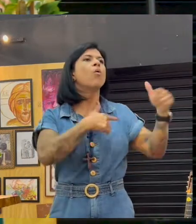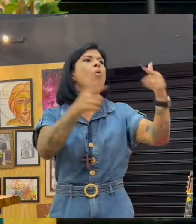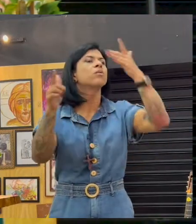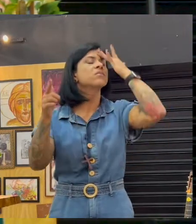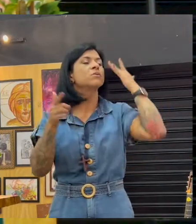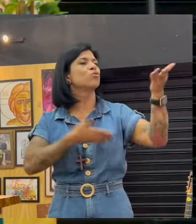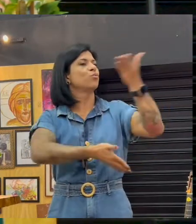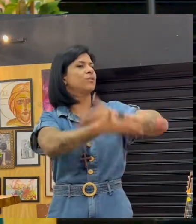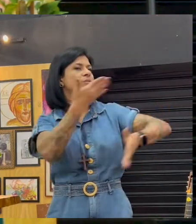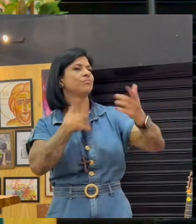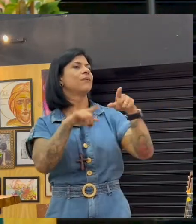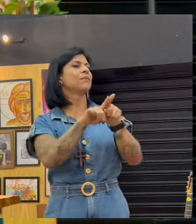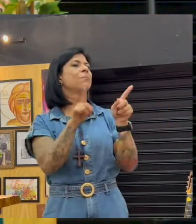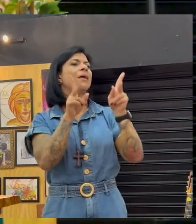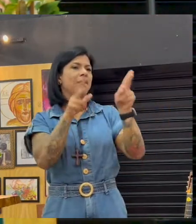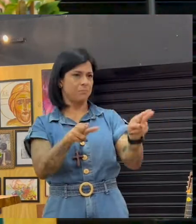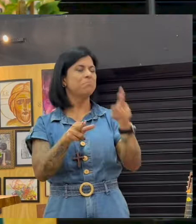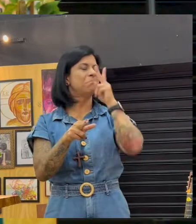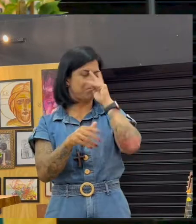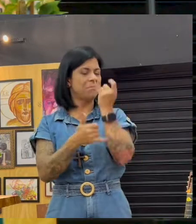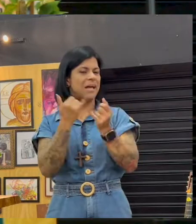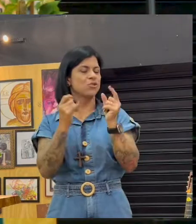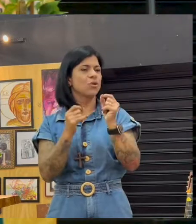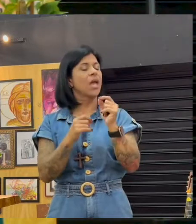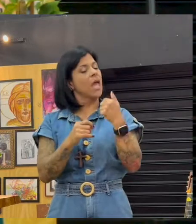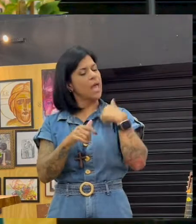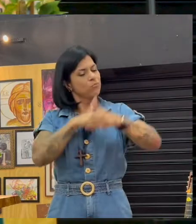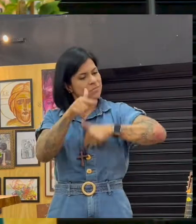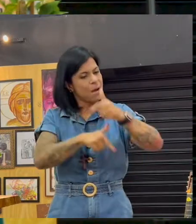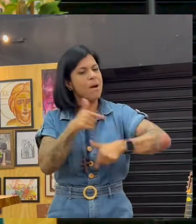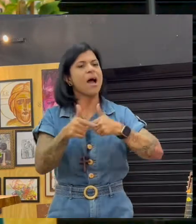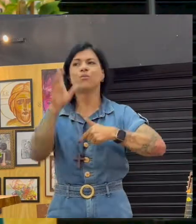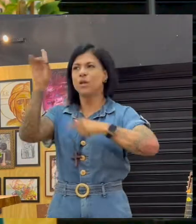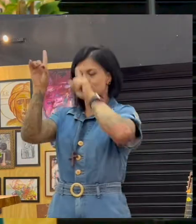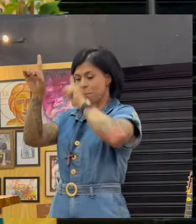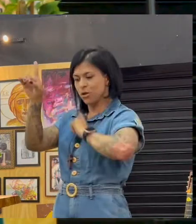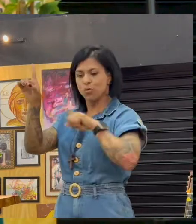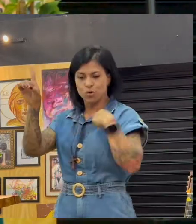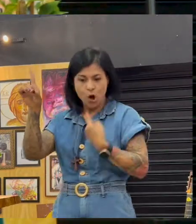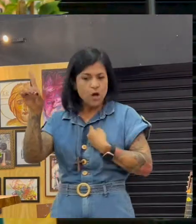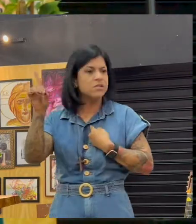Todo trabalho é uma forma de amar a Deus, que nos salvou gratuitamente, e é uma forma também de amar o próximo.